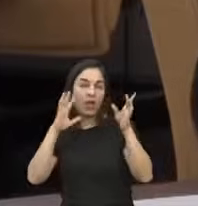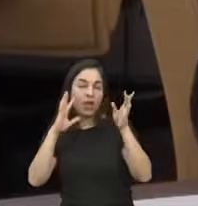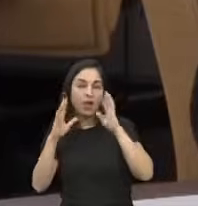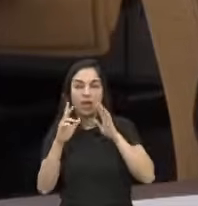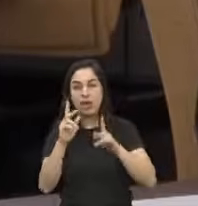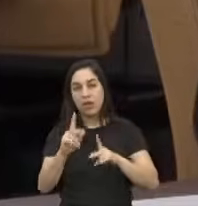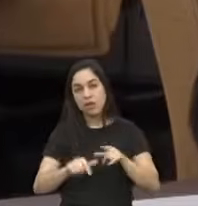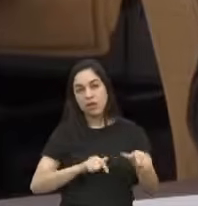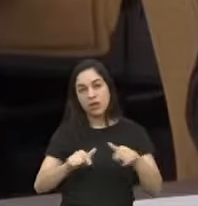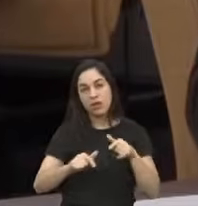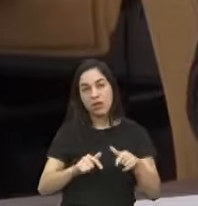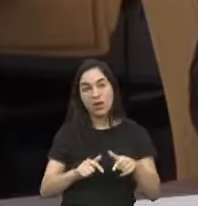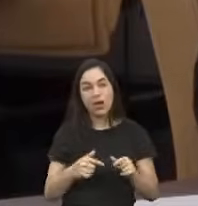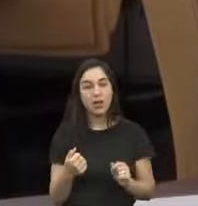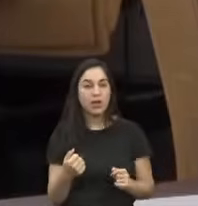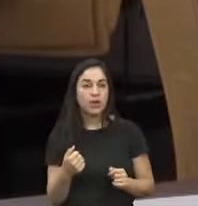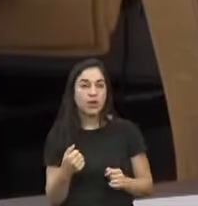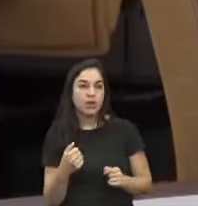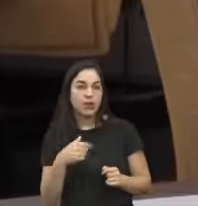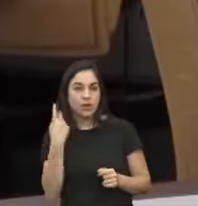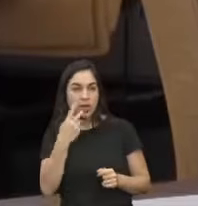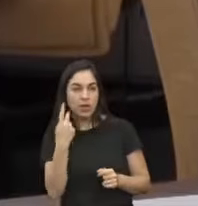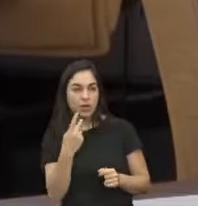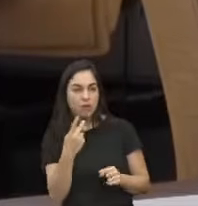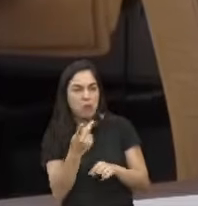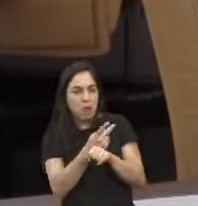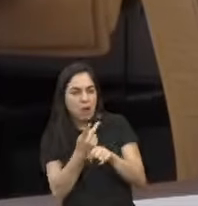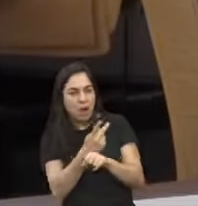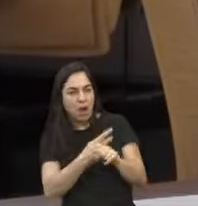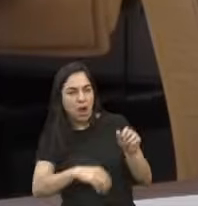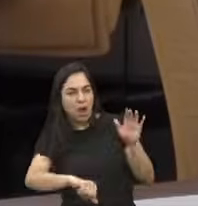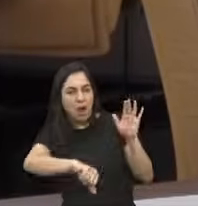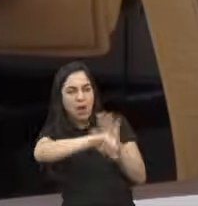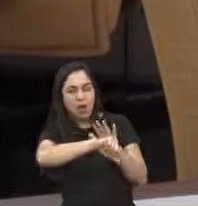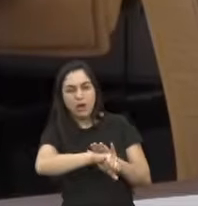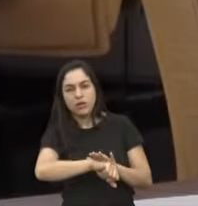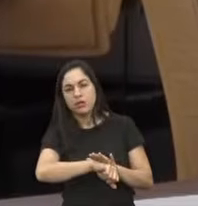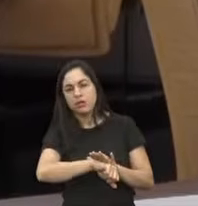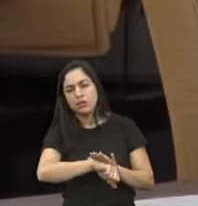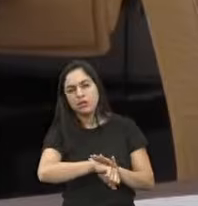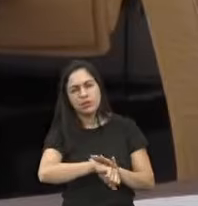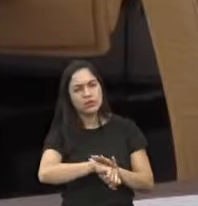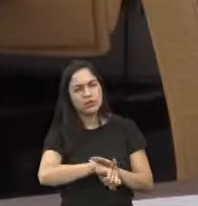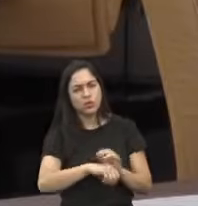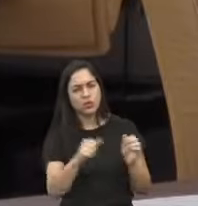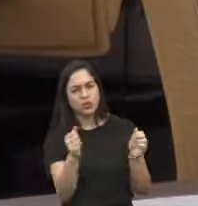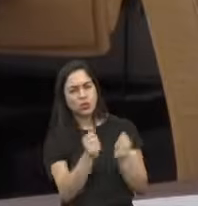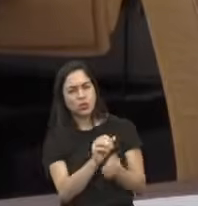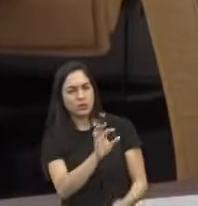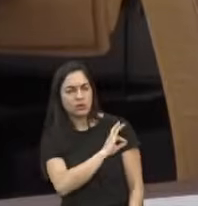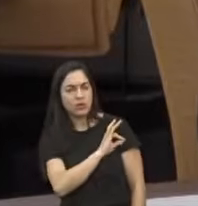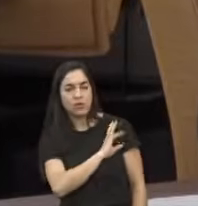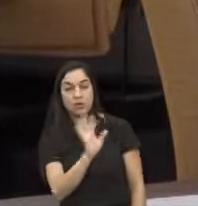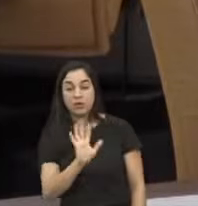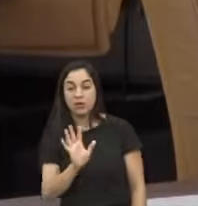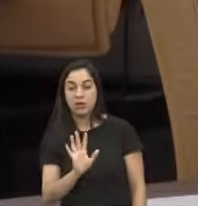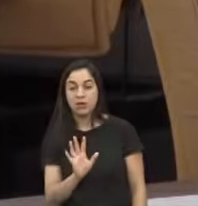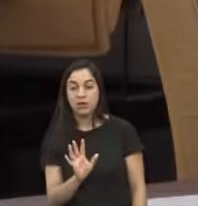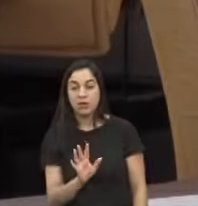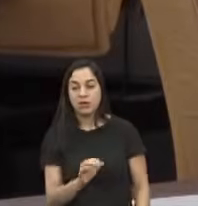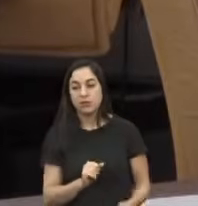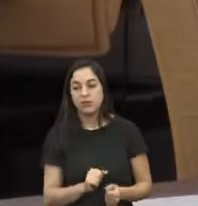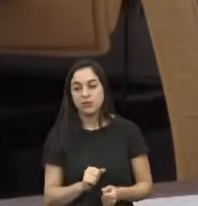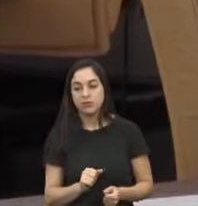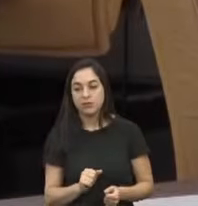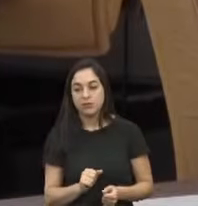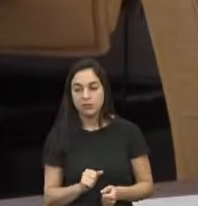vereador é ficar caçando bandido, ficar andando de chaveirinho com a polícia e sem fazer nada que produza impacto